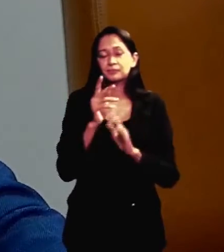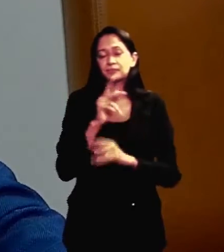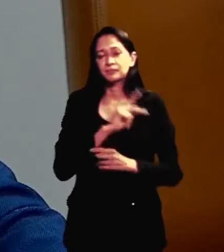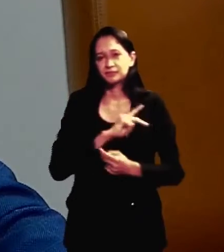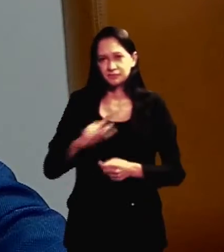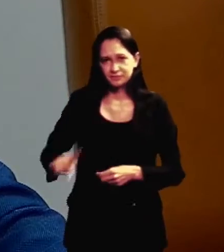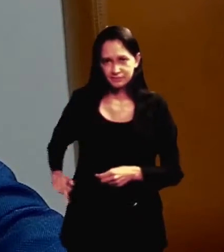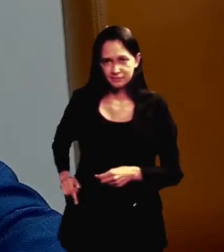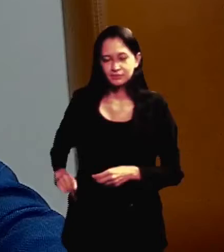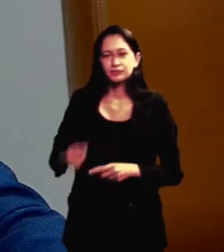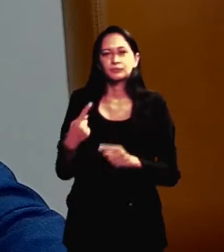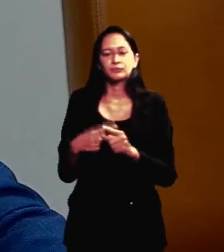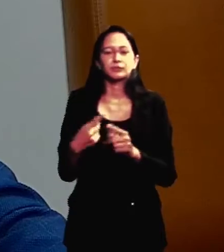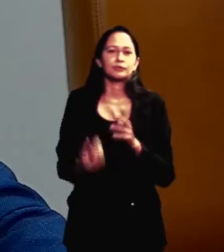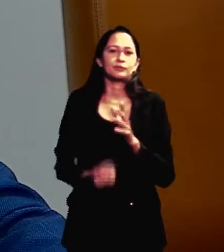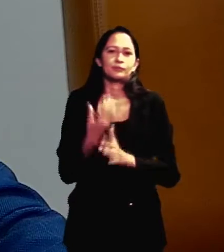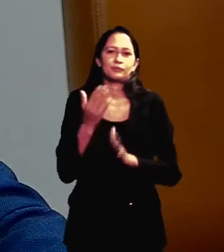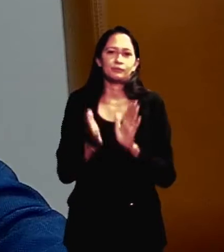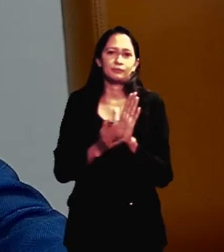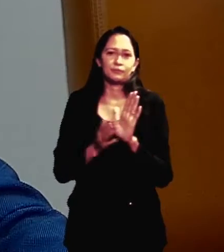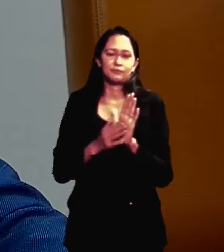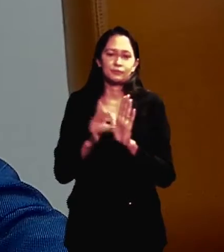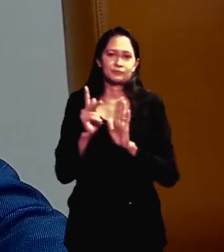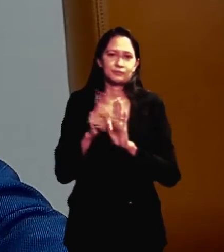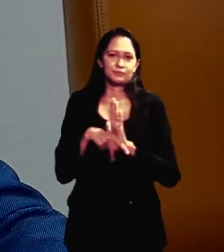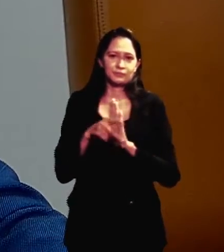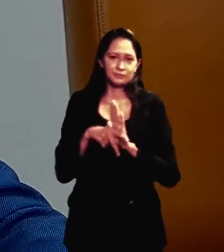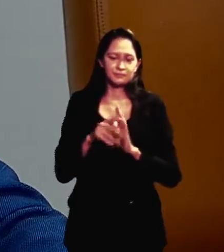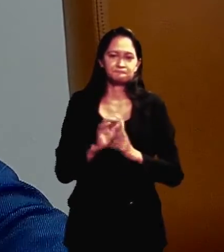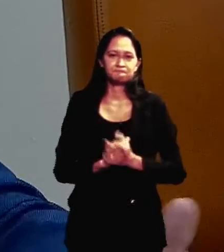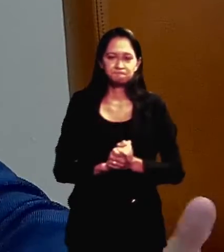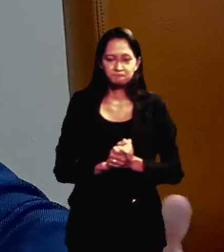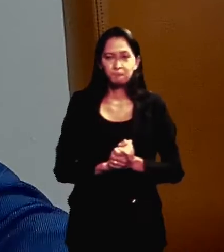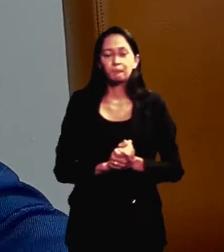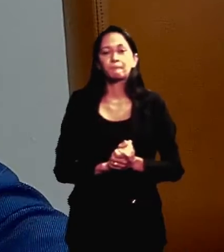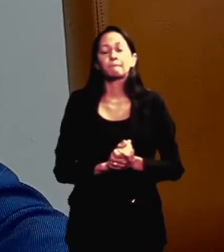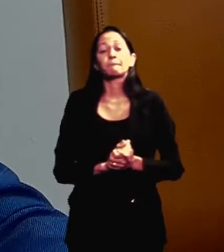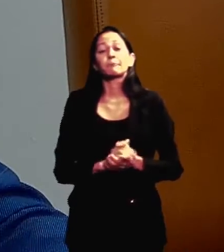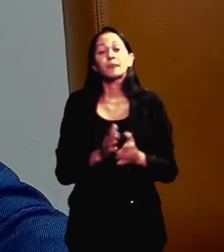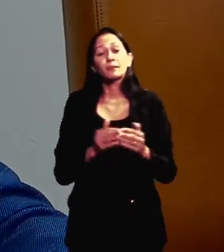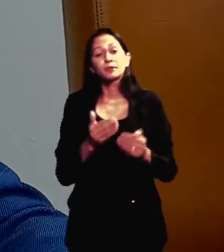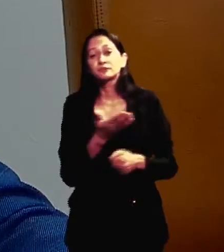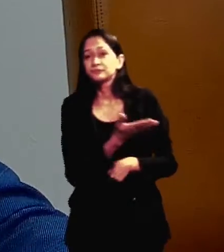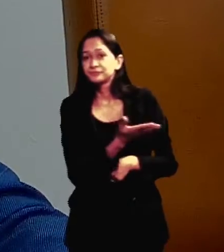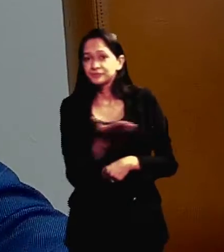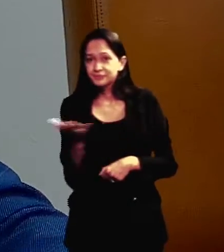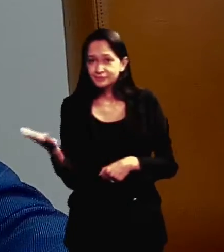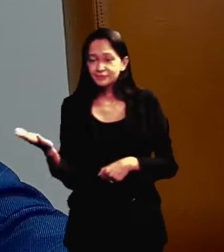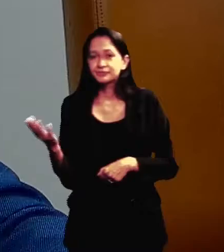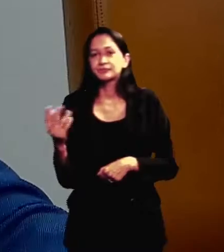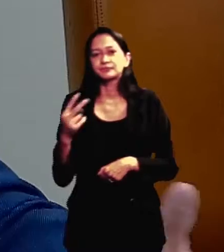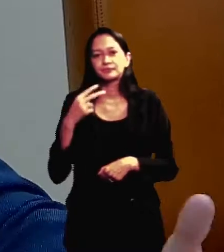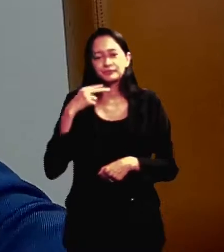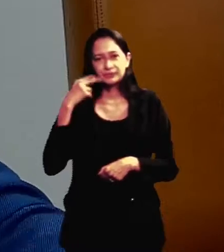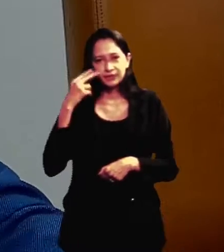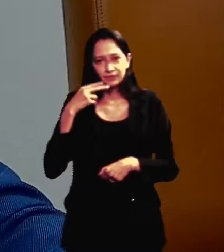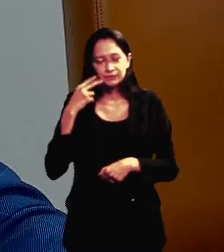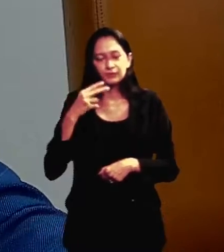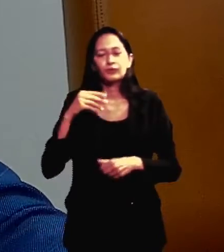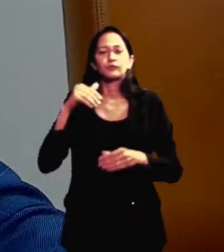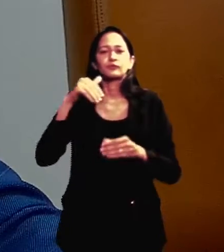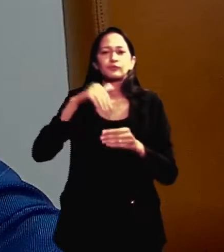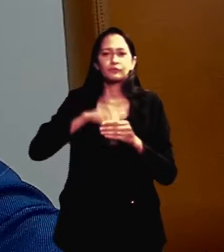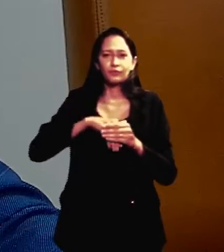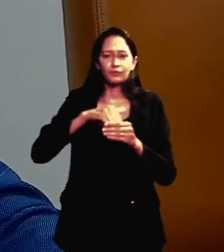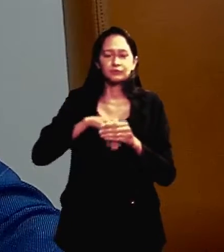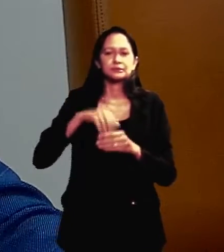pauta através de inclusão e inversão e solicitar dos senhores, nobres pares, que votem